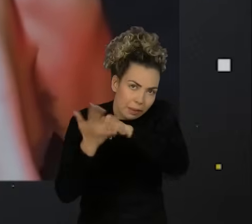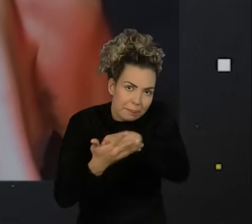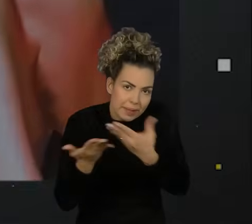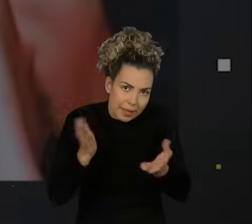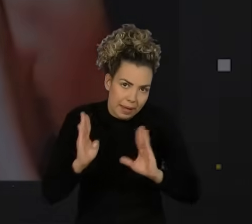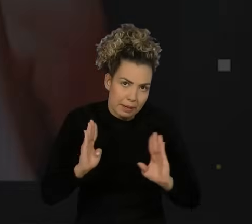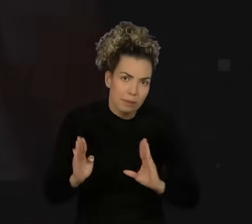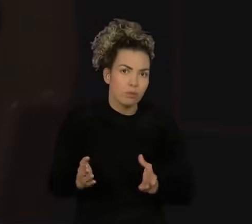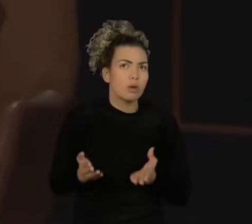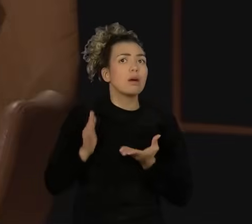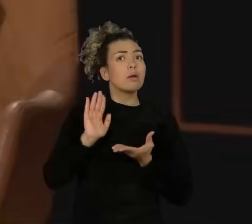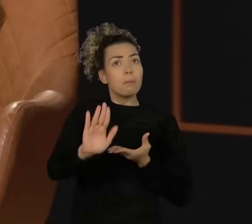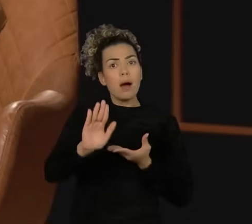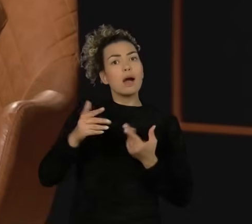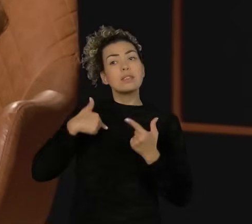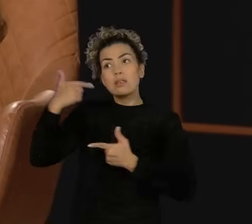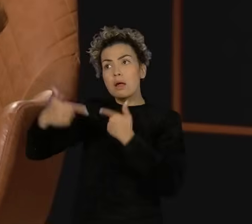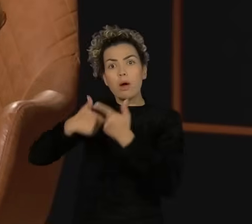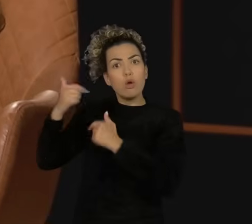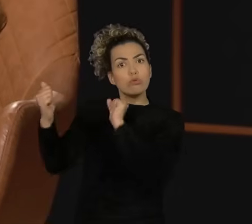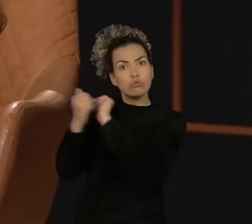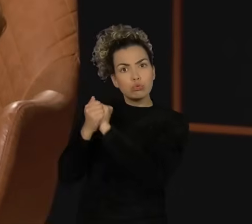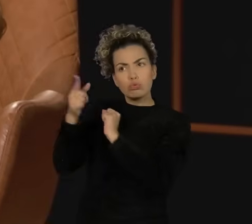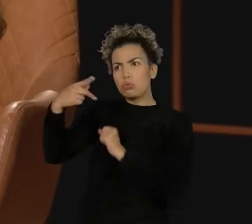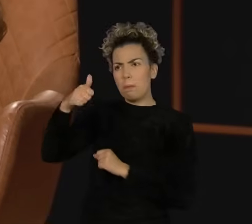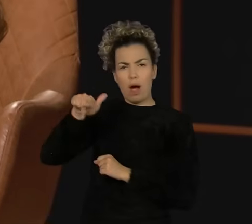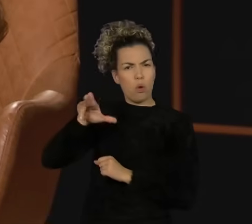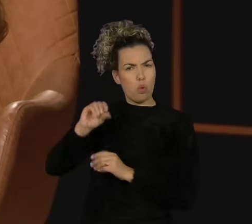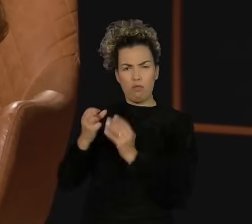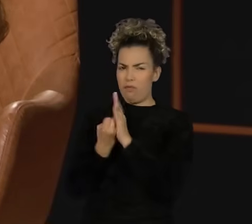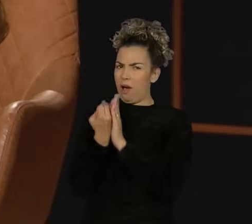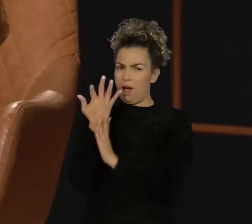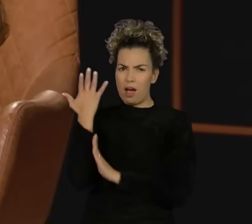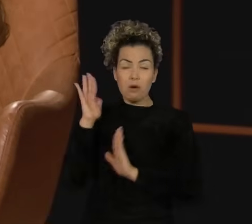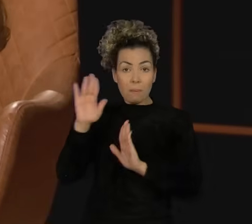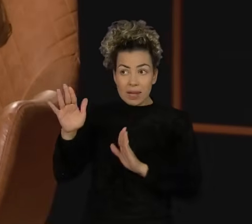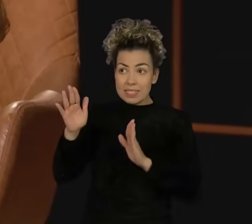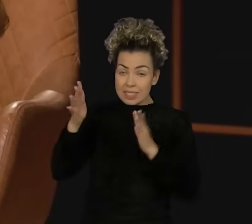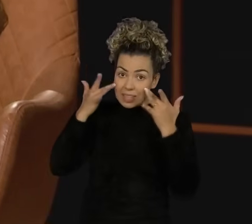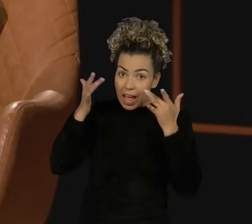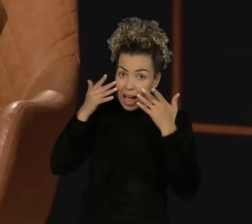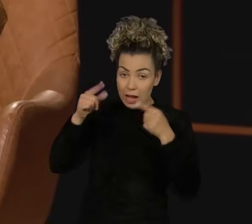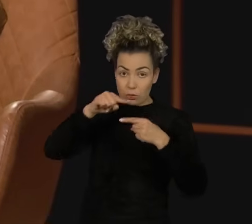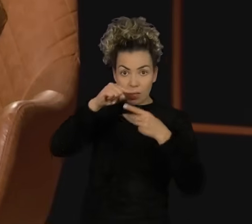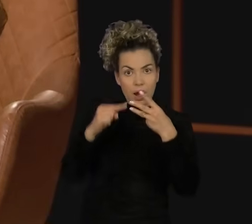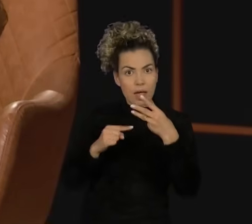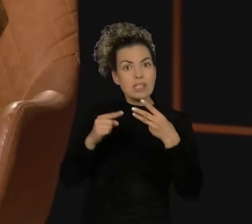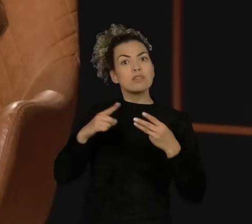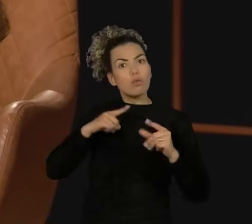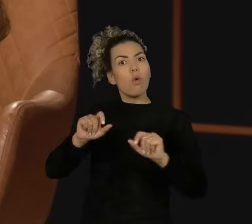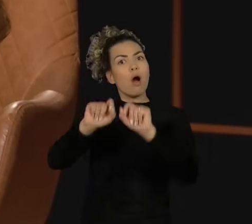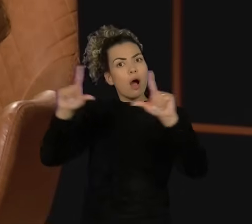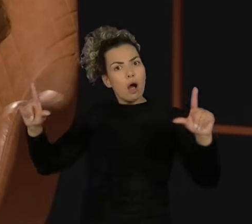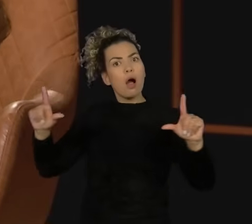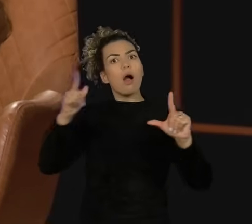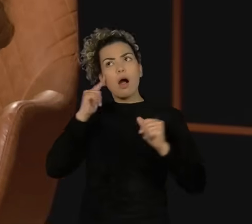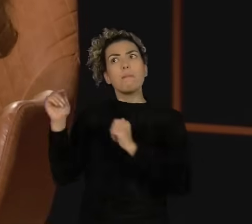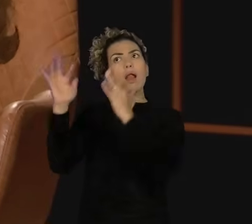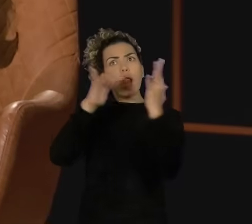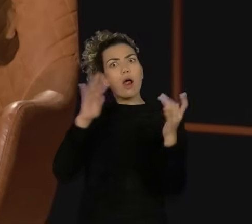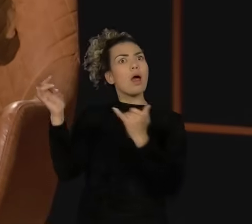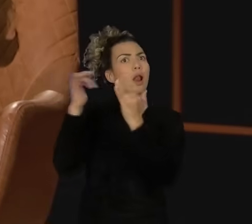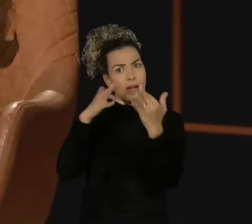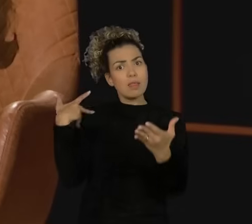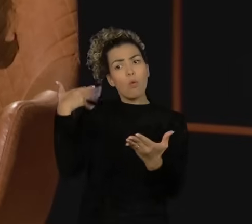Mas fiz inúmeros trabalhos com o Paulo, mas esses 3 espetáculos foram espetáculos que eu fiquei muito tempo em cartaz.